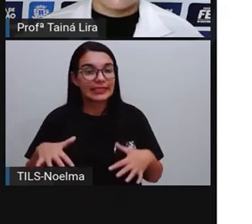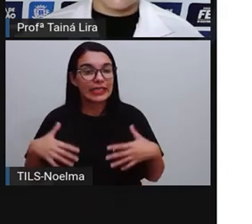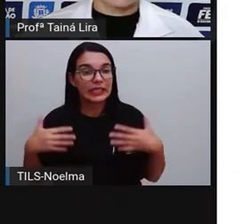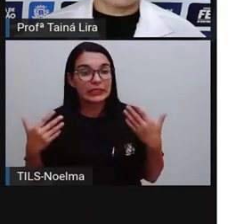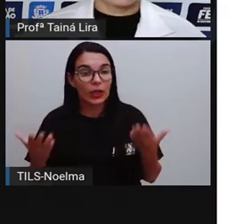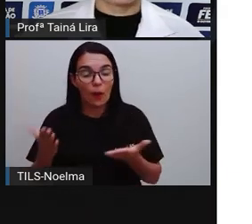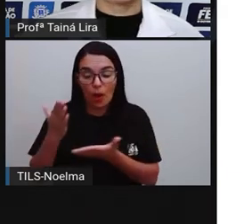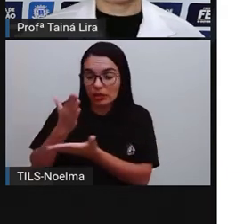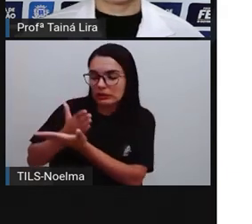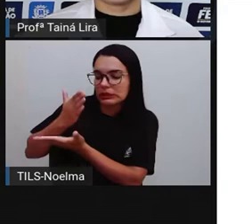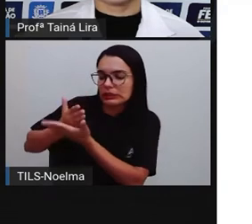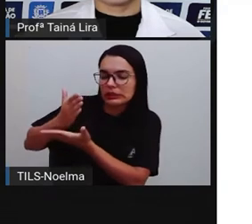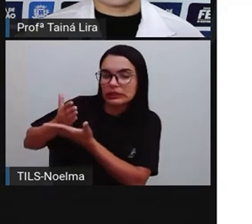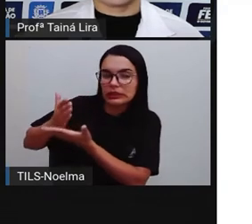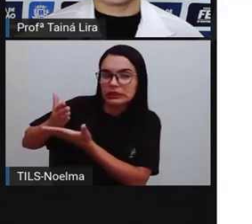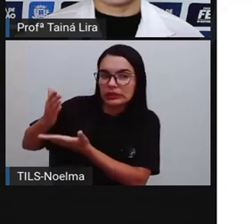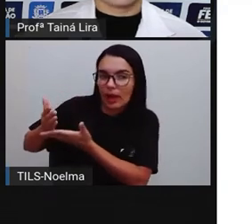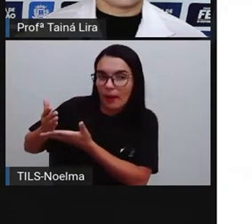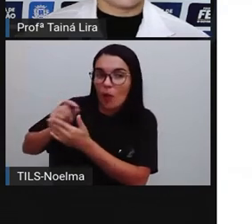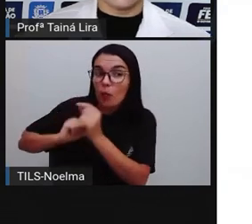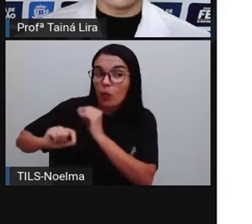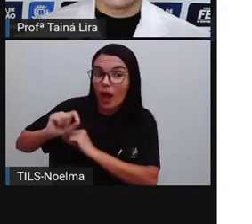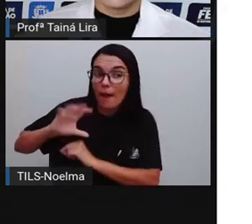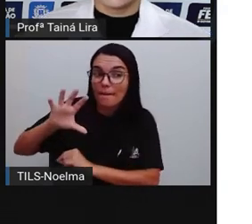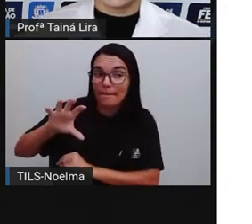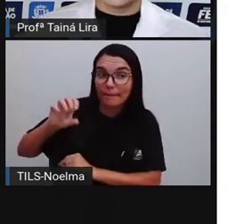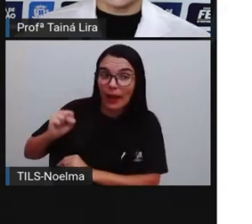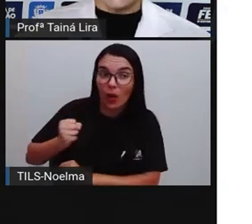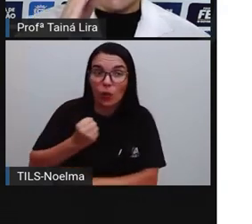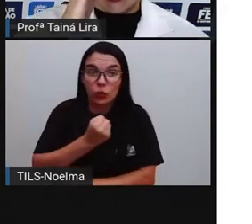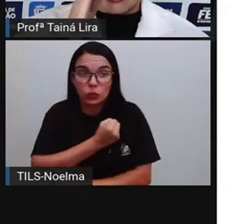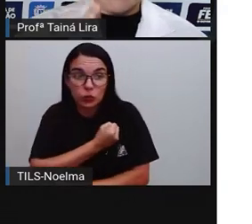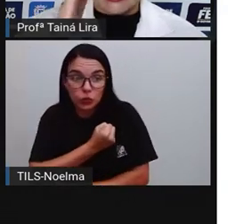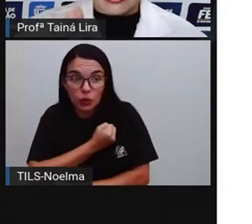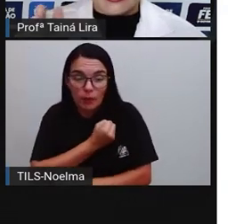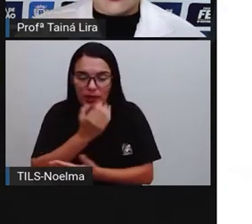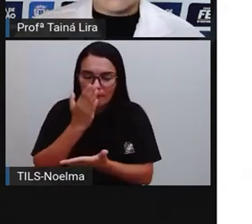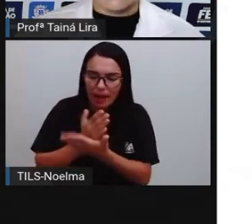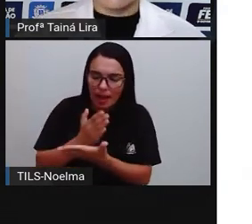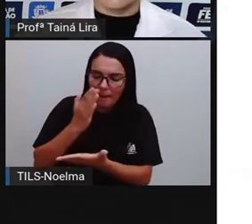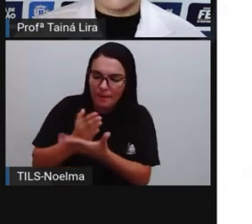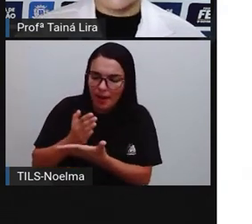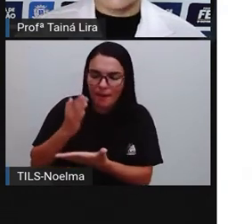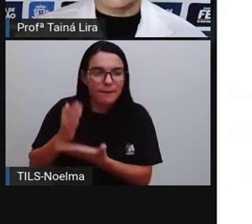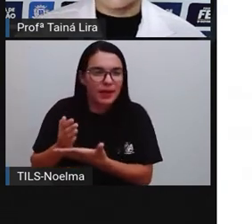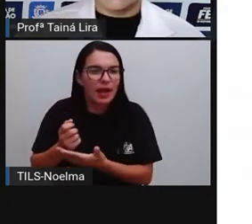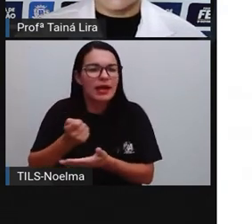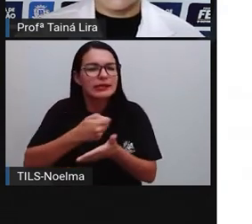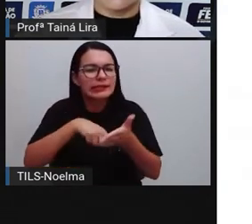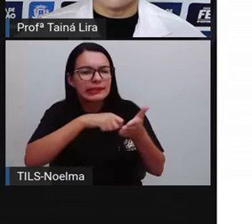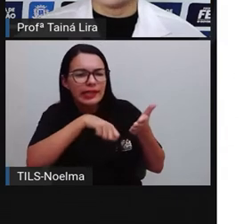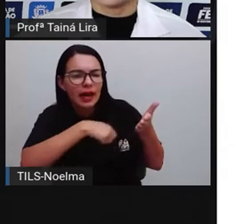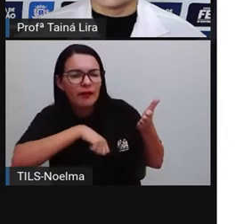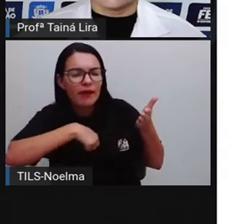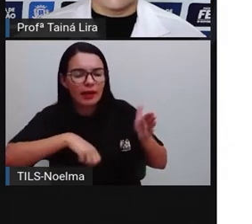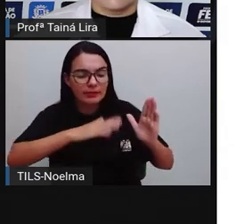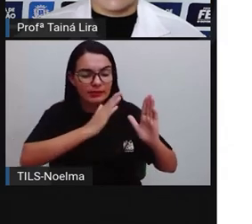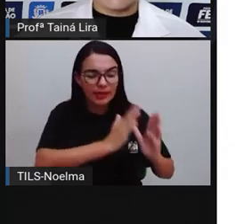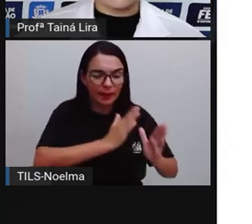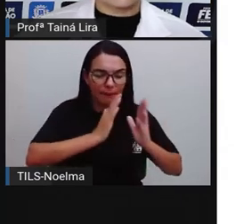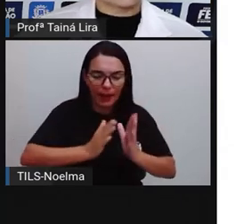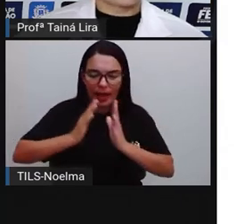se decompõe a mesma coisa que a gente pega o número né e quebrar escrever ele ali todo